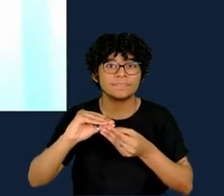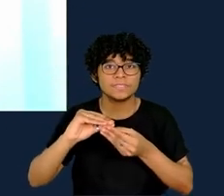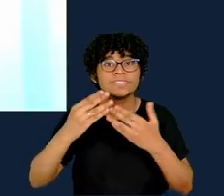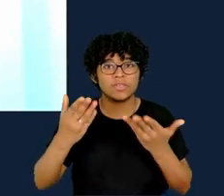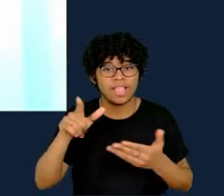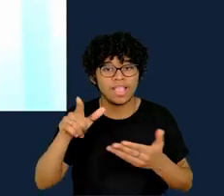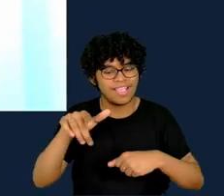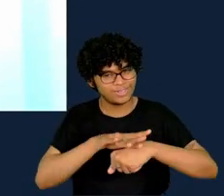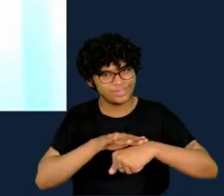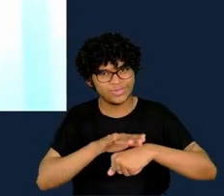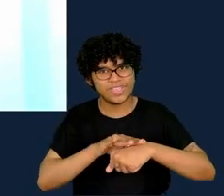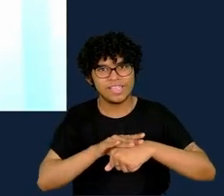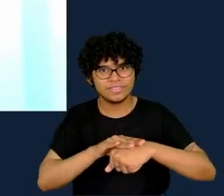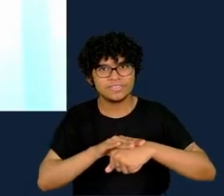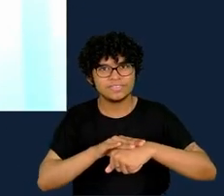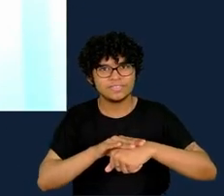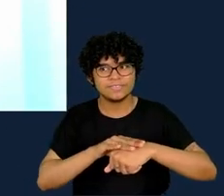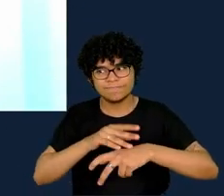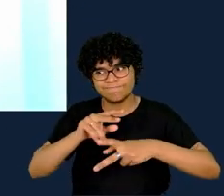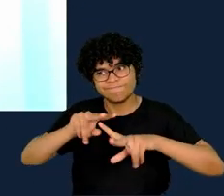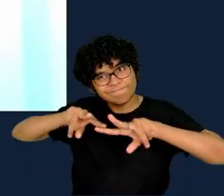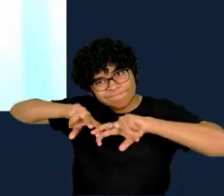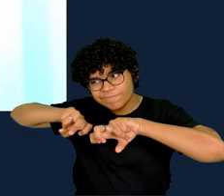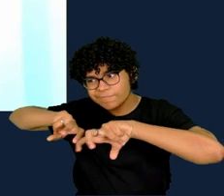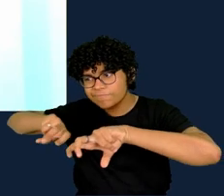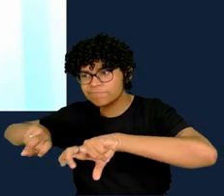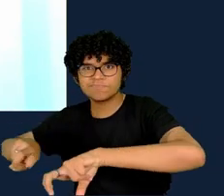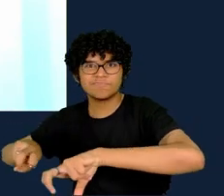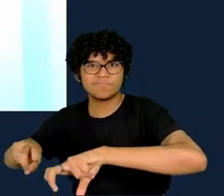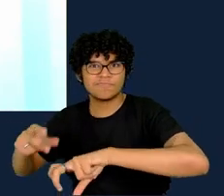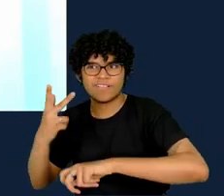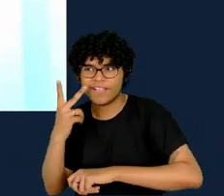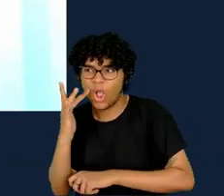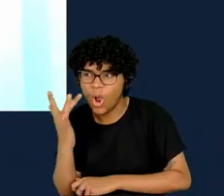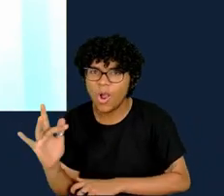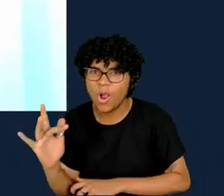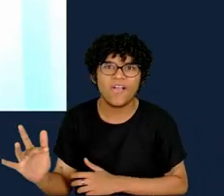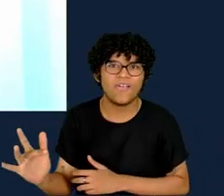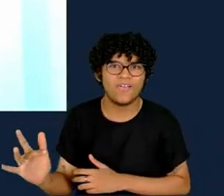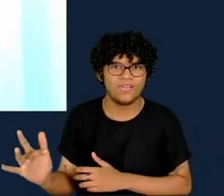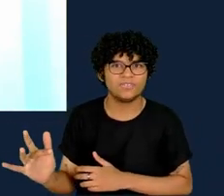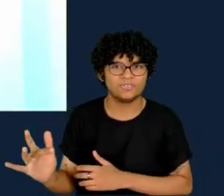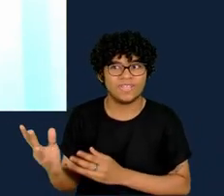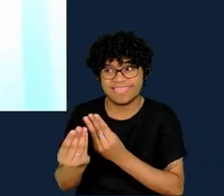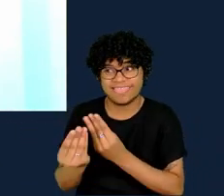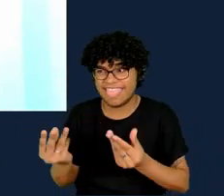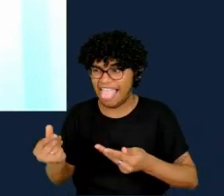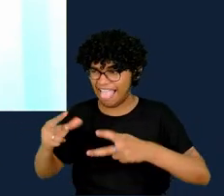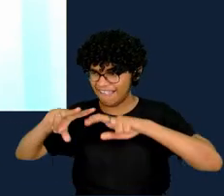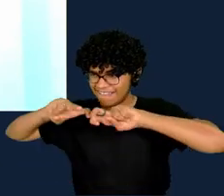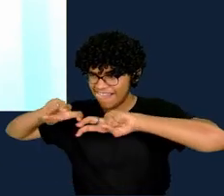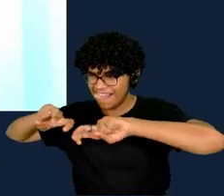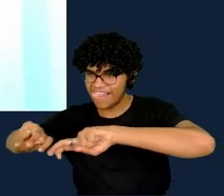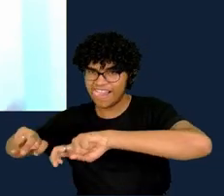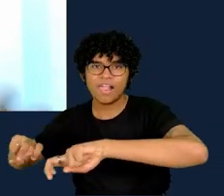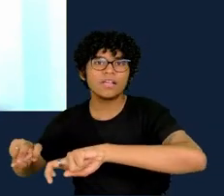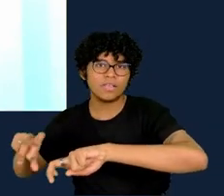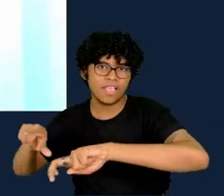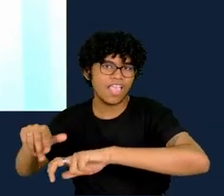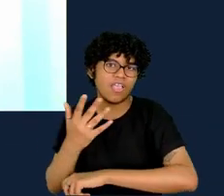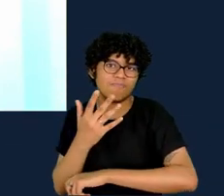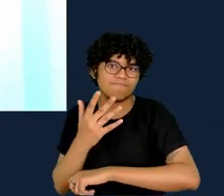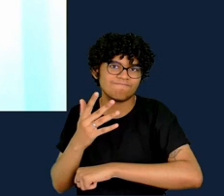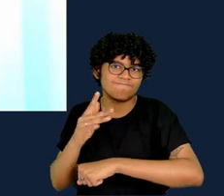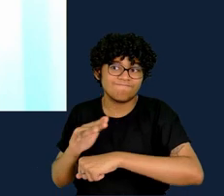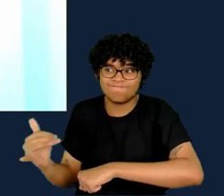saiu dessas extrações de minérios, né? De ouro, de outras coisas. Então, é uma coisa